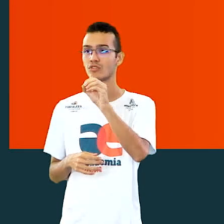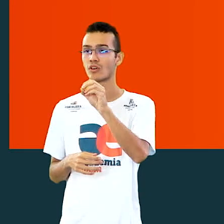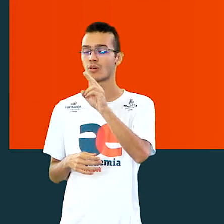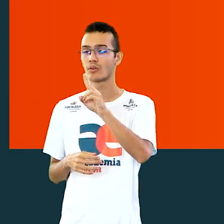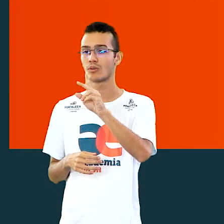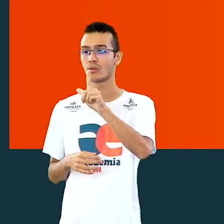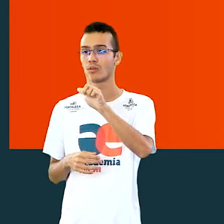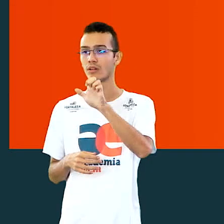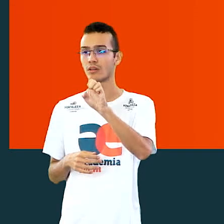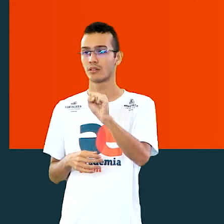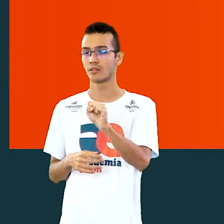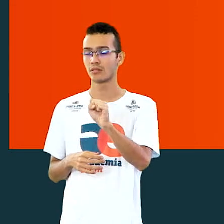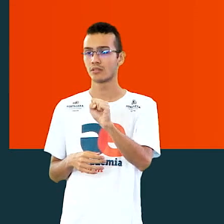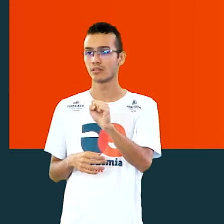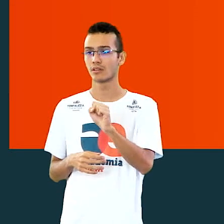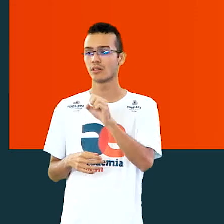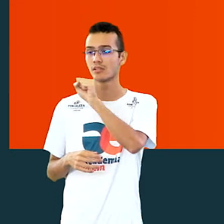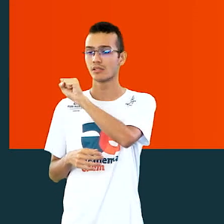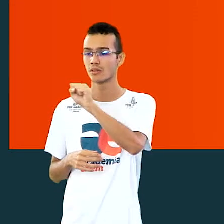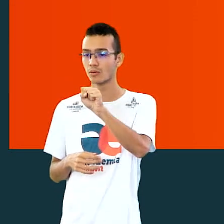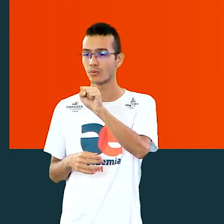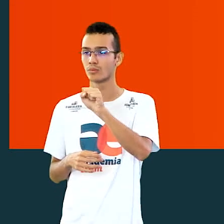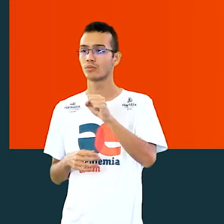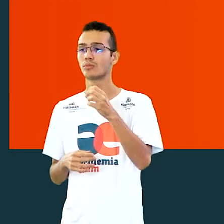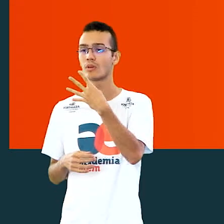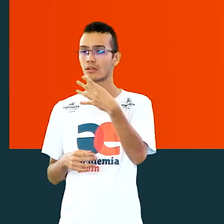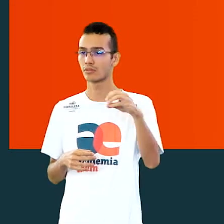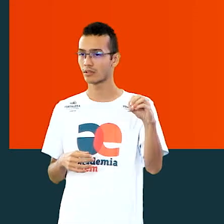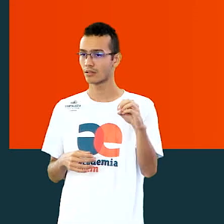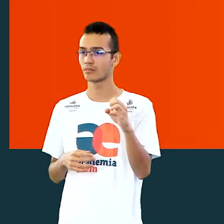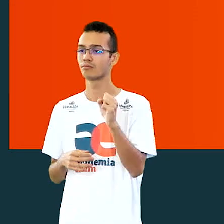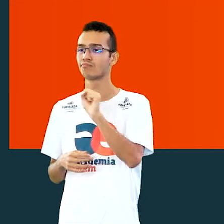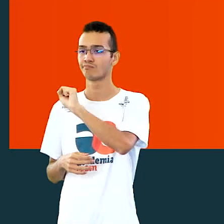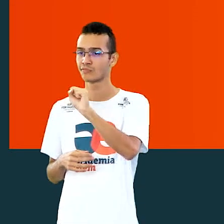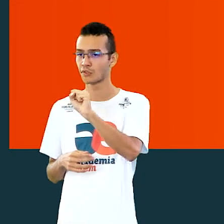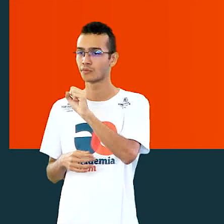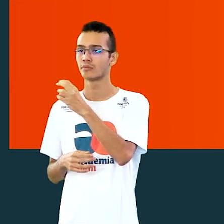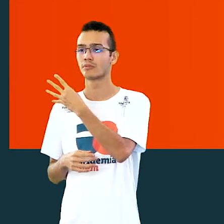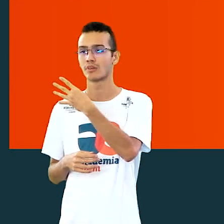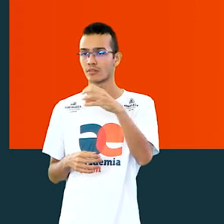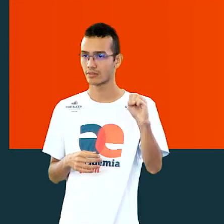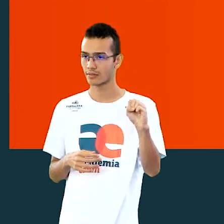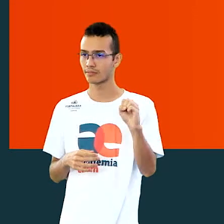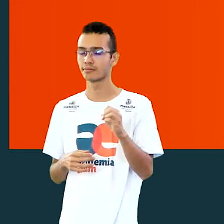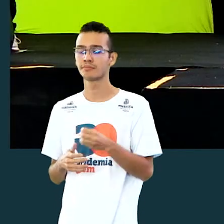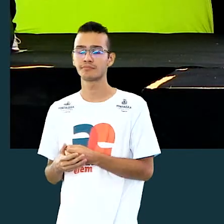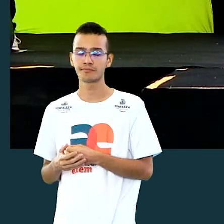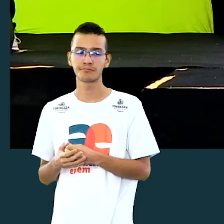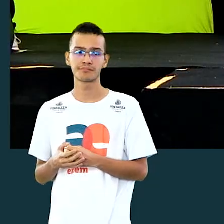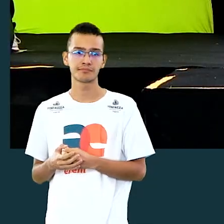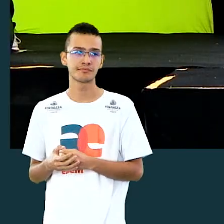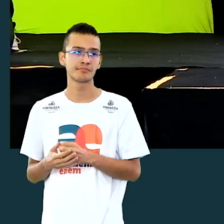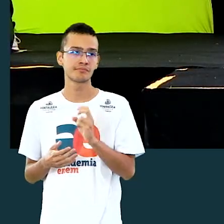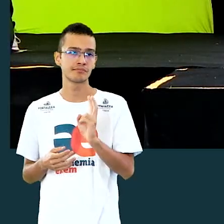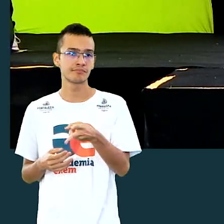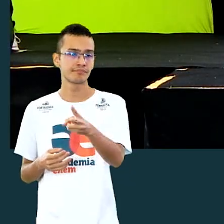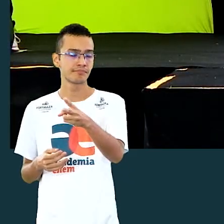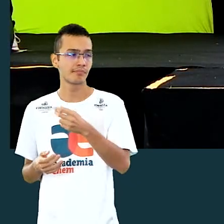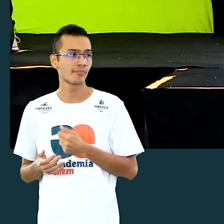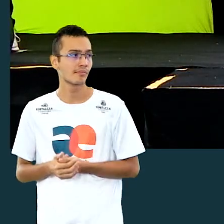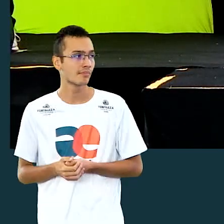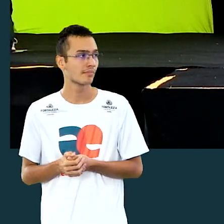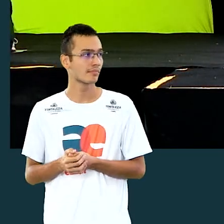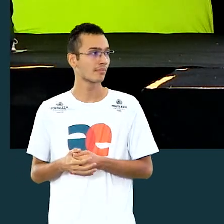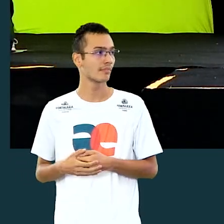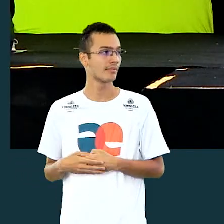é isso? Quando ele diz que a potência do aparelho é 400 watts, ou watts, como você achar